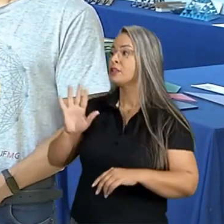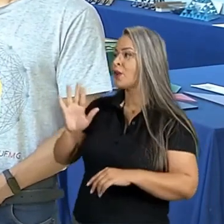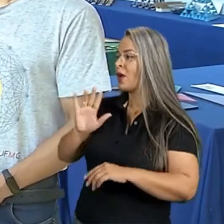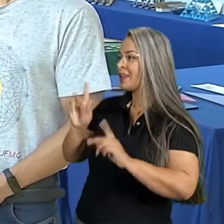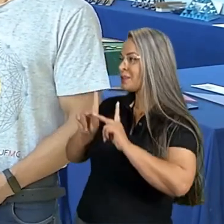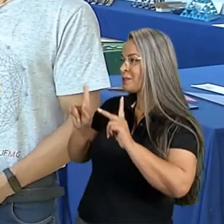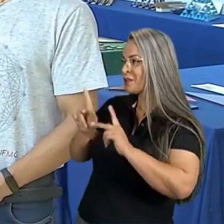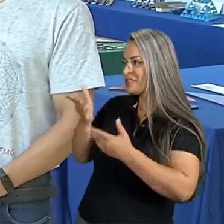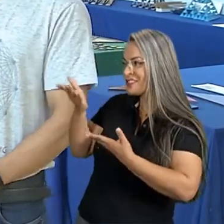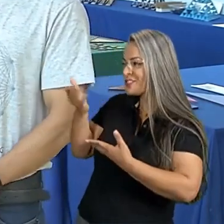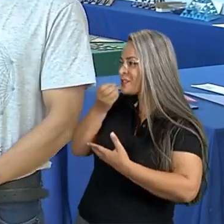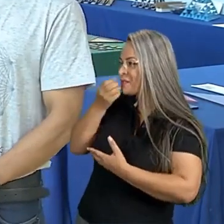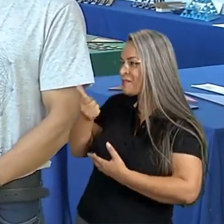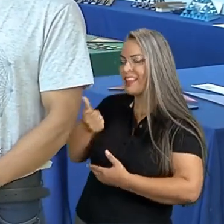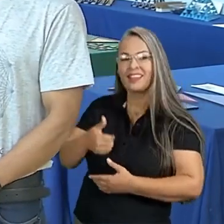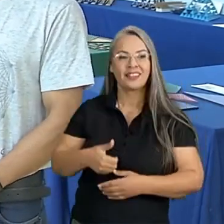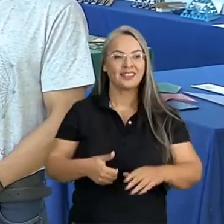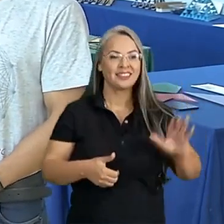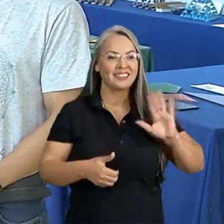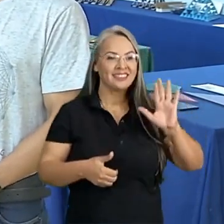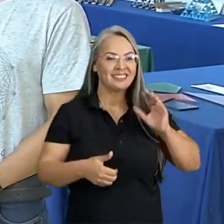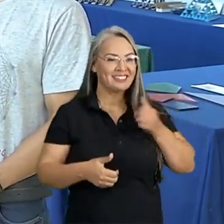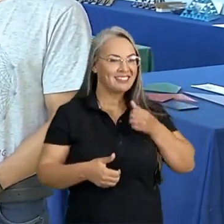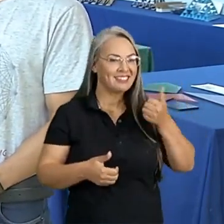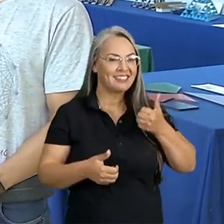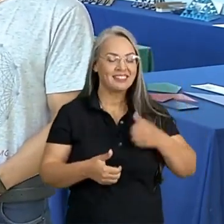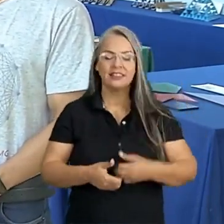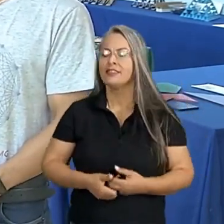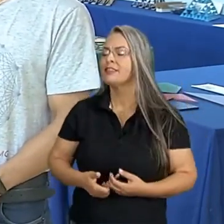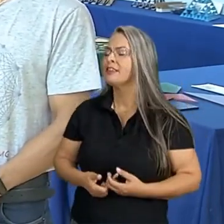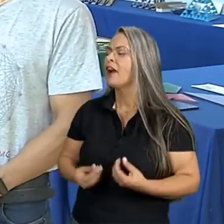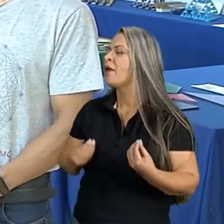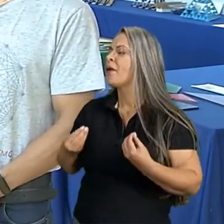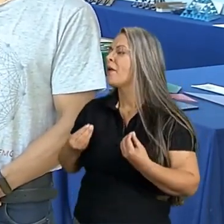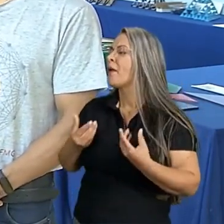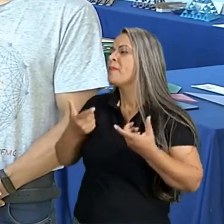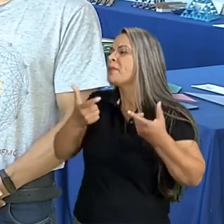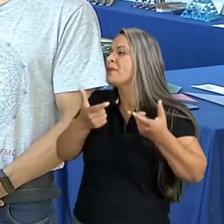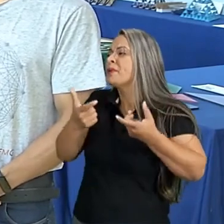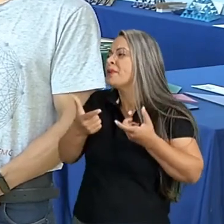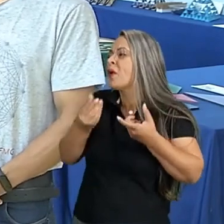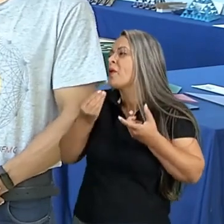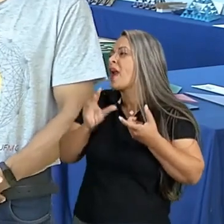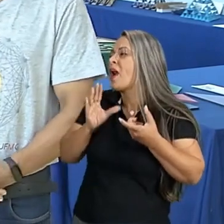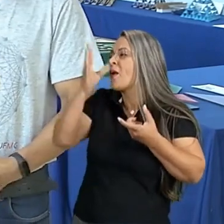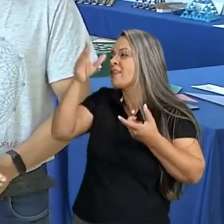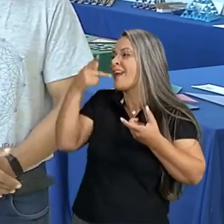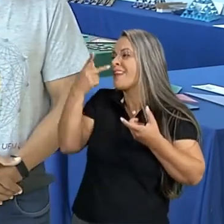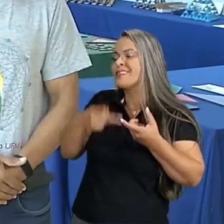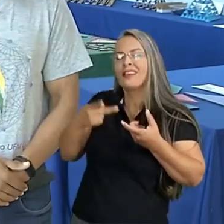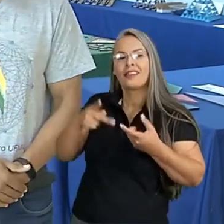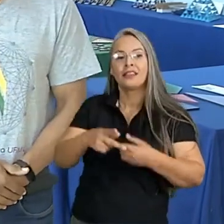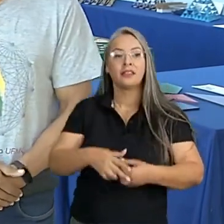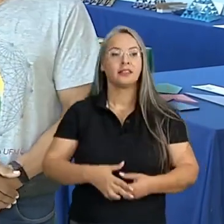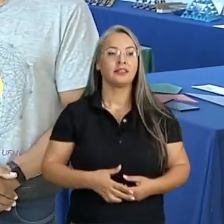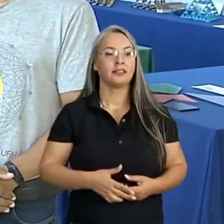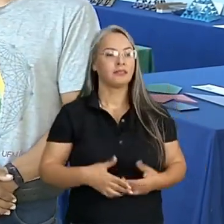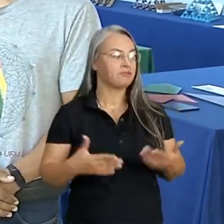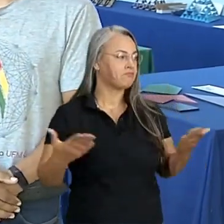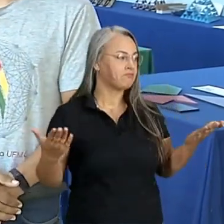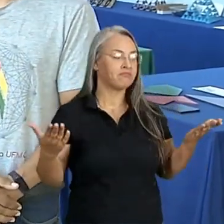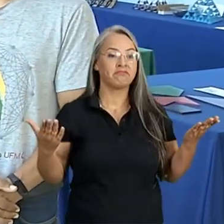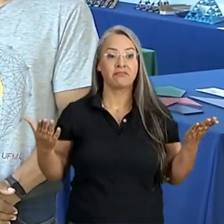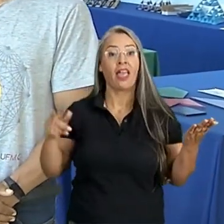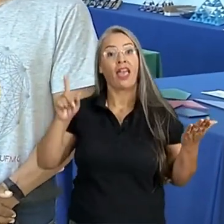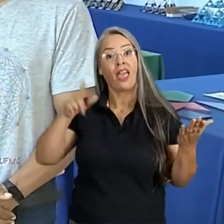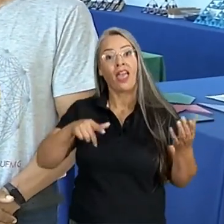tudo bem Como que é esse espaço que acontece aqui esse espaço é o